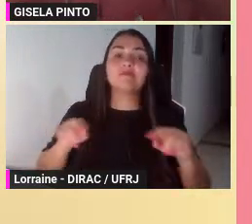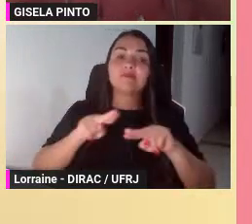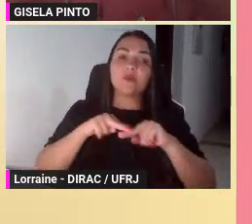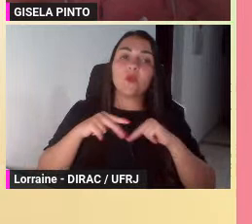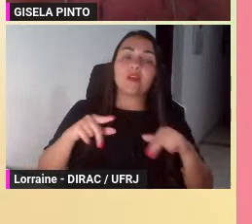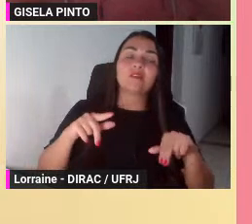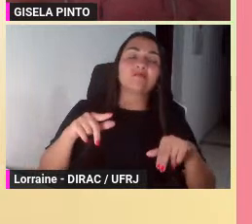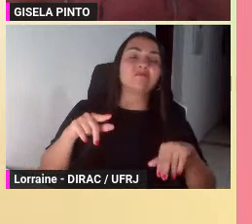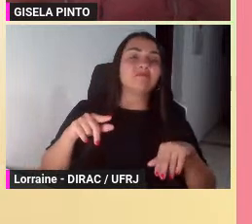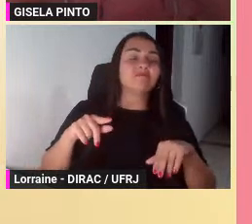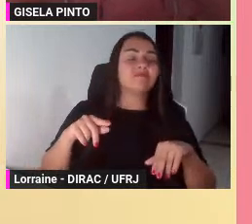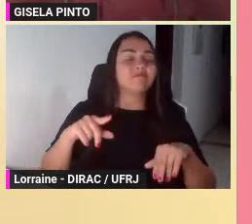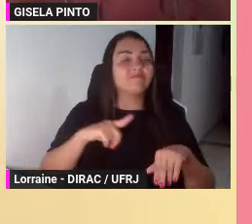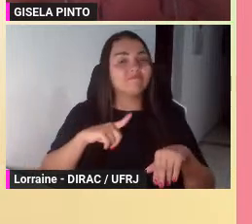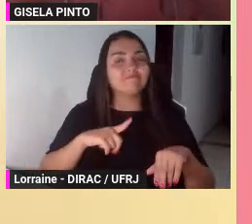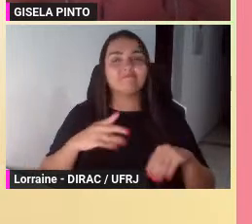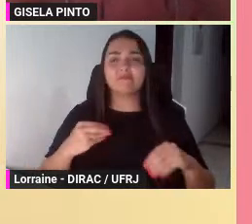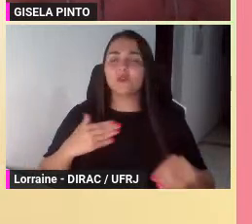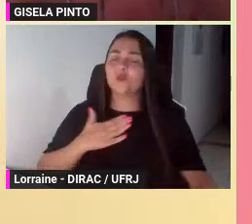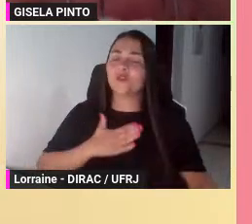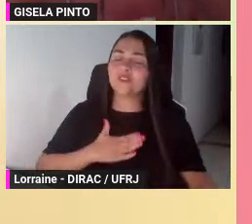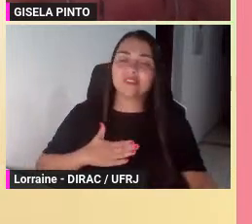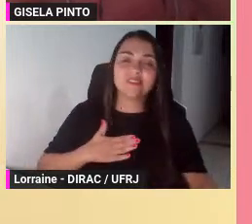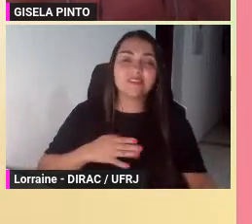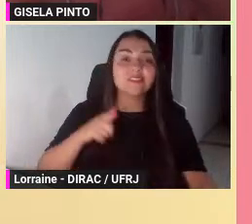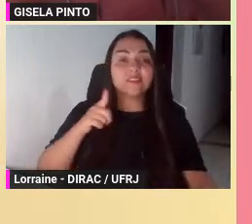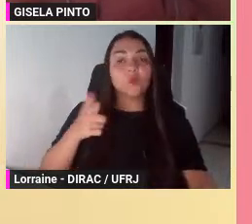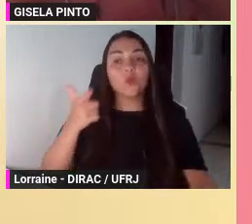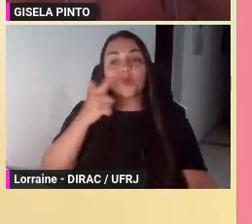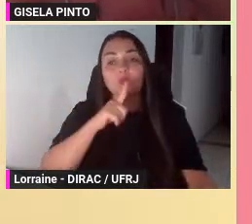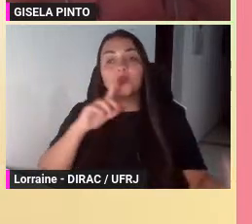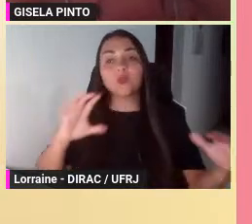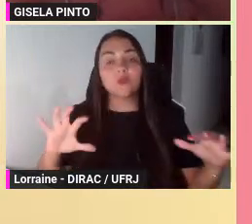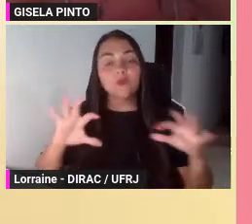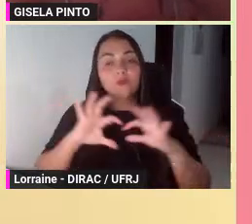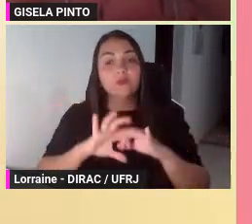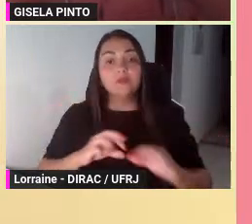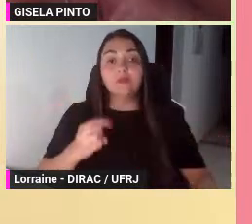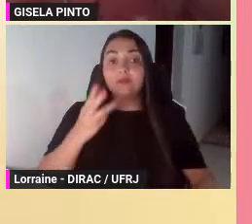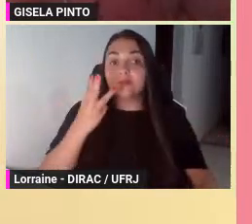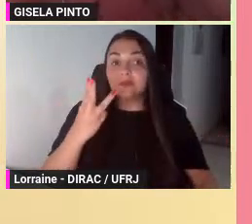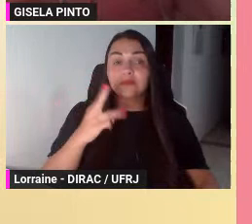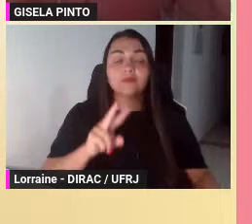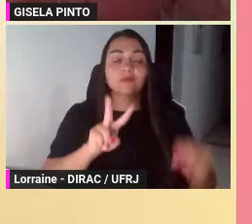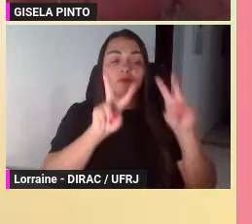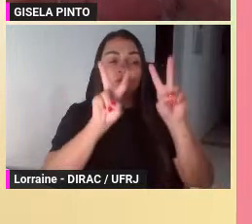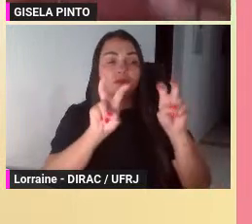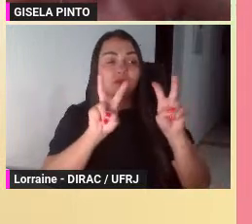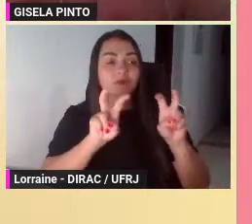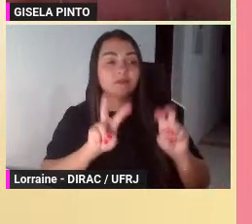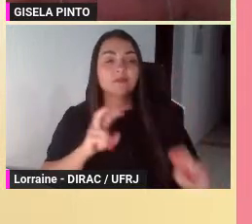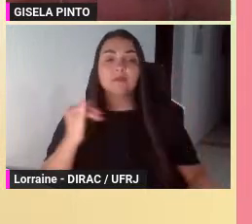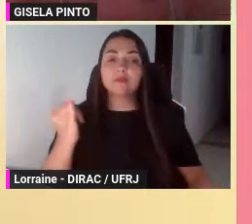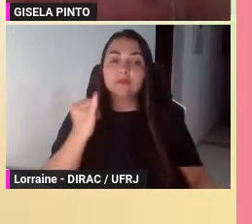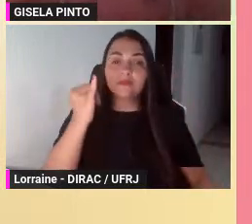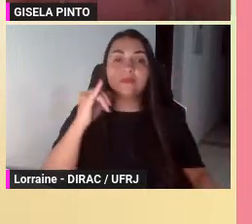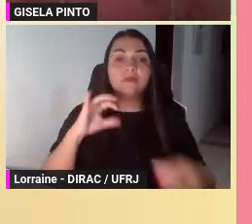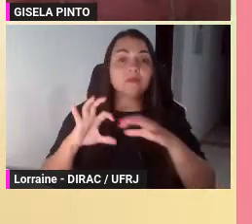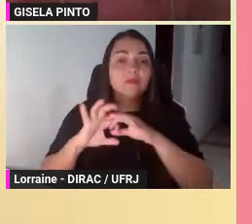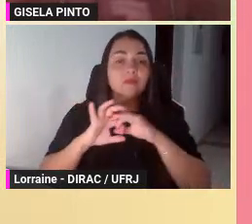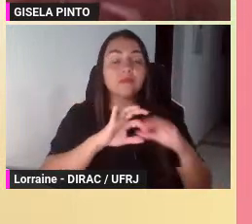felicidade mesmo de ter unido três temas tão importantes no contexto feminino, que